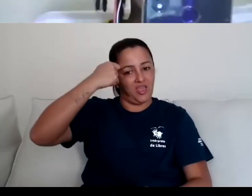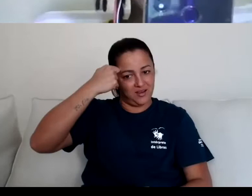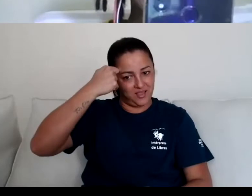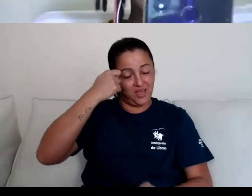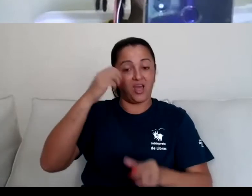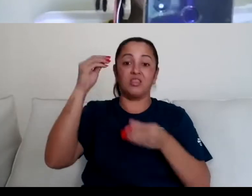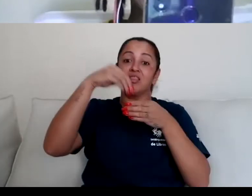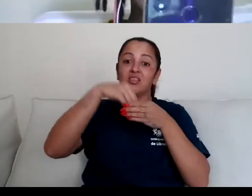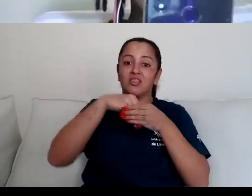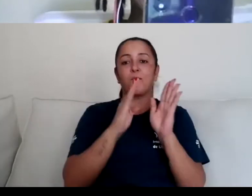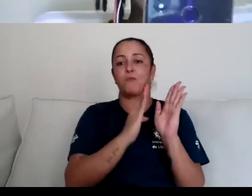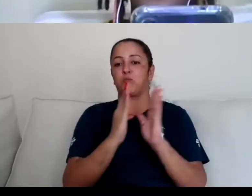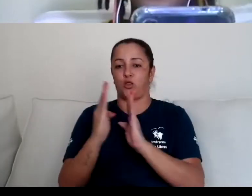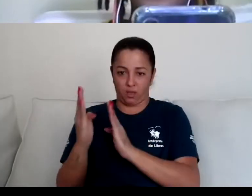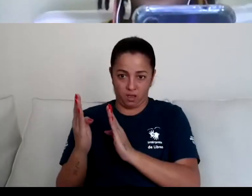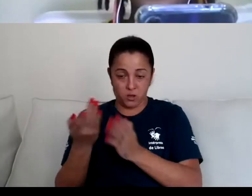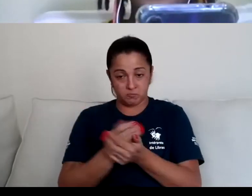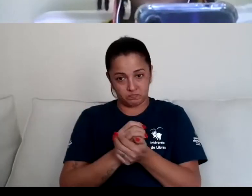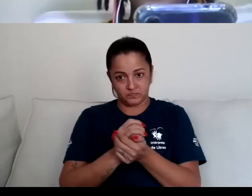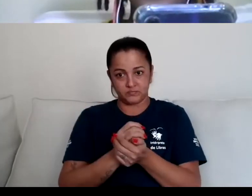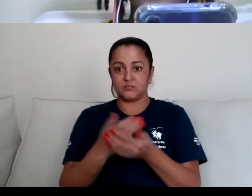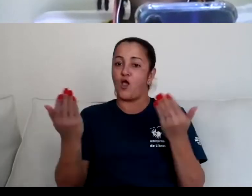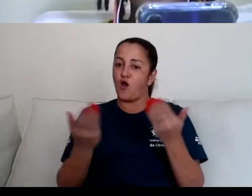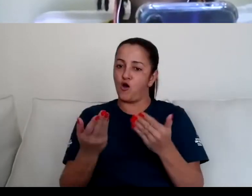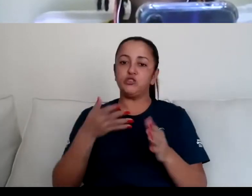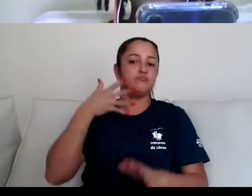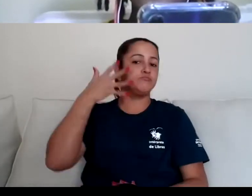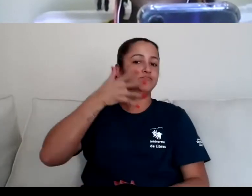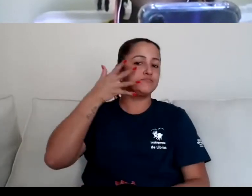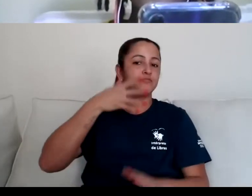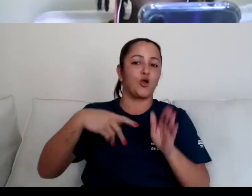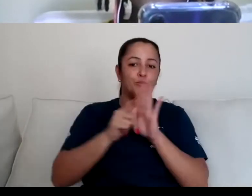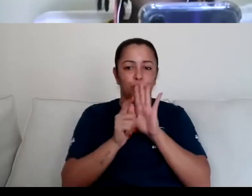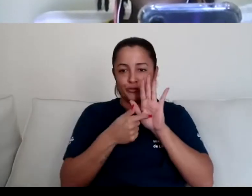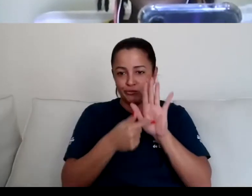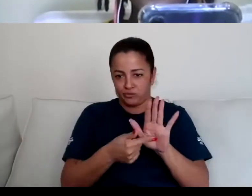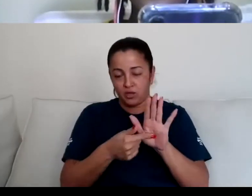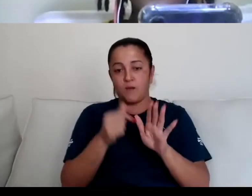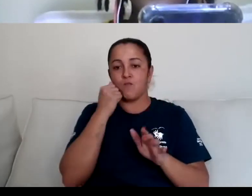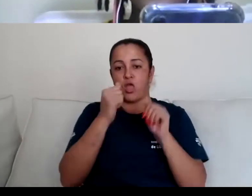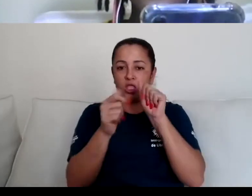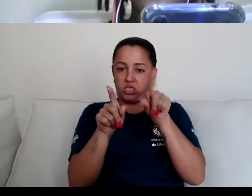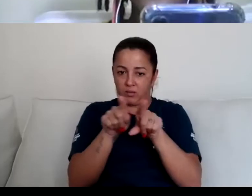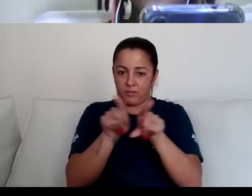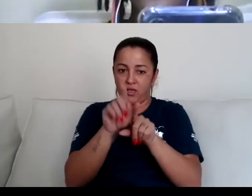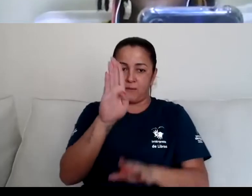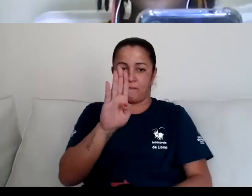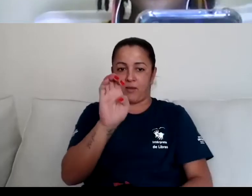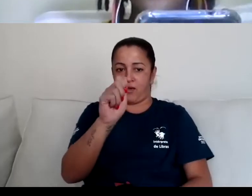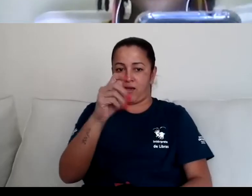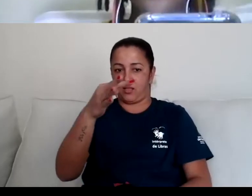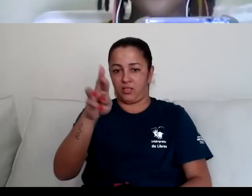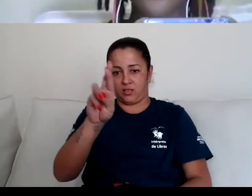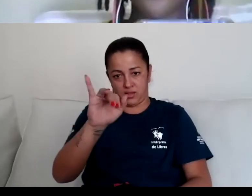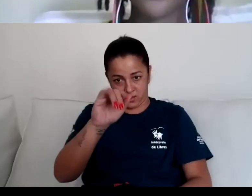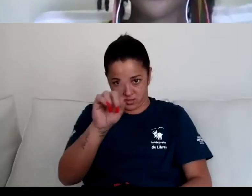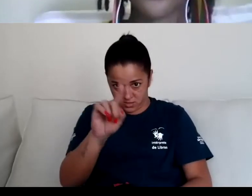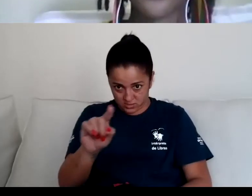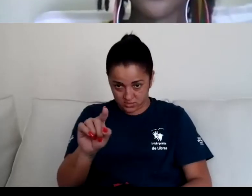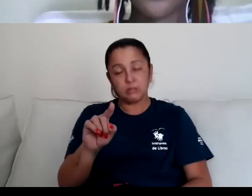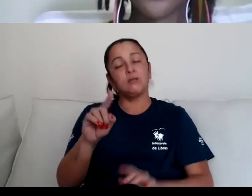Esse seminário será mediado por mim, pela Beatriz Nogueira, graduanda em biblioteconomia, e pela Juliane